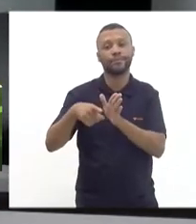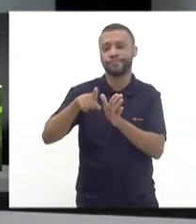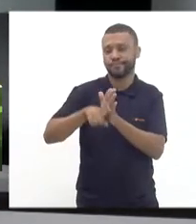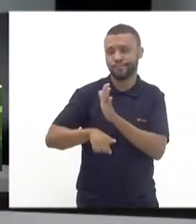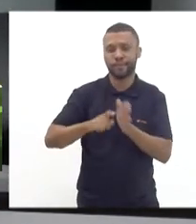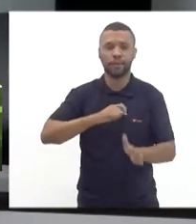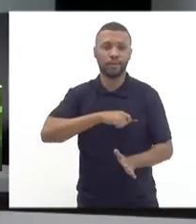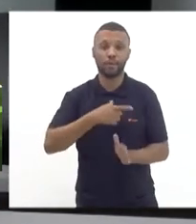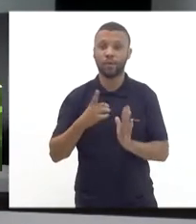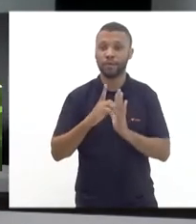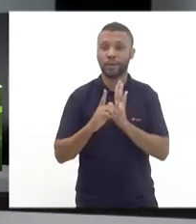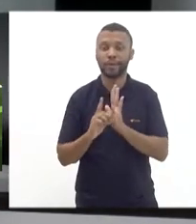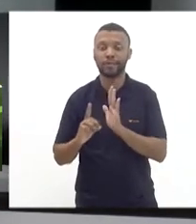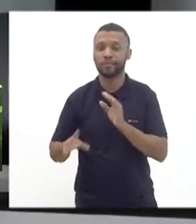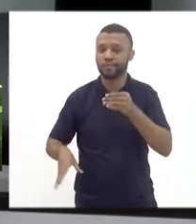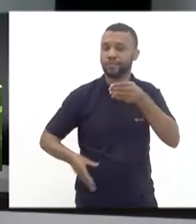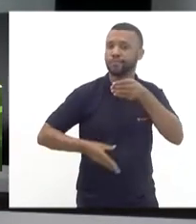lei,